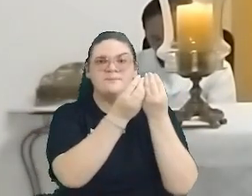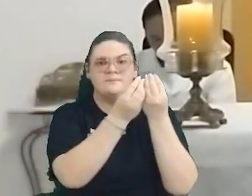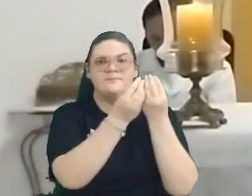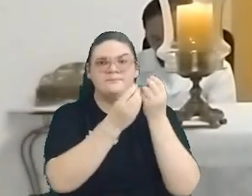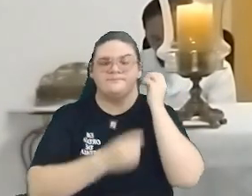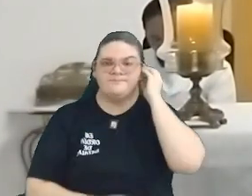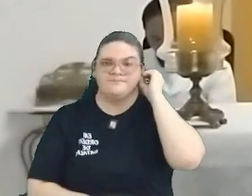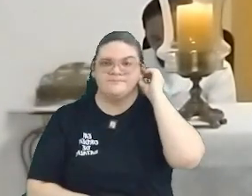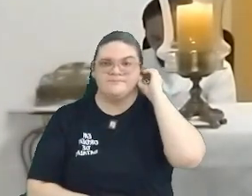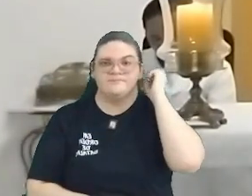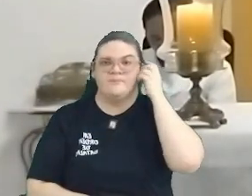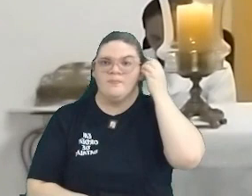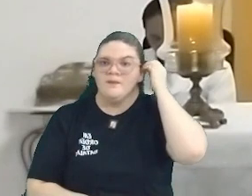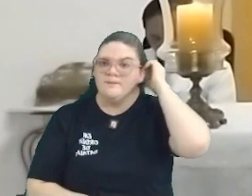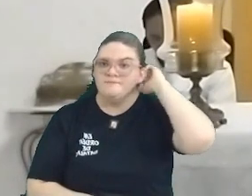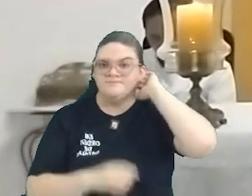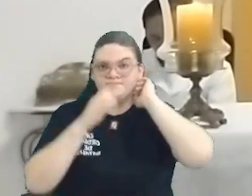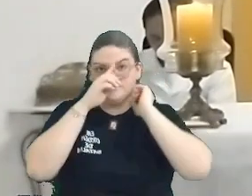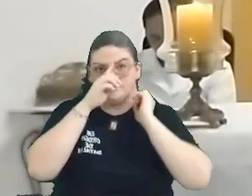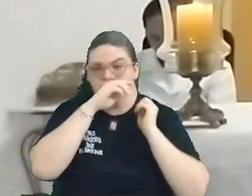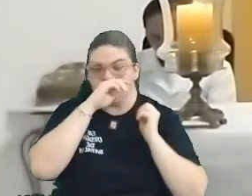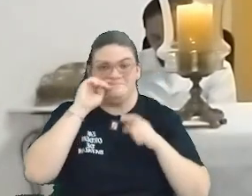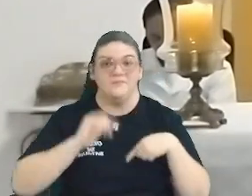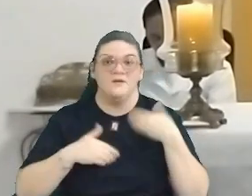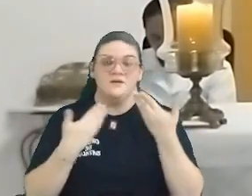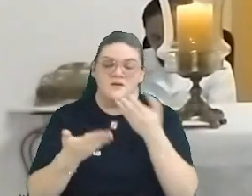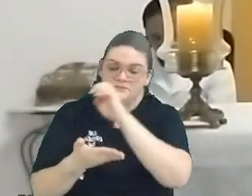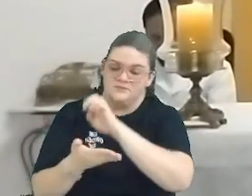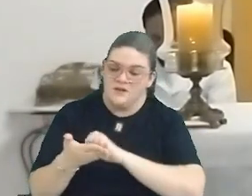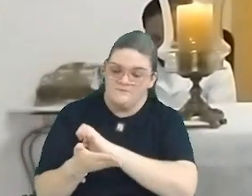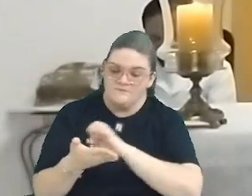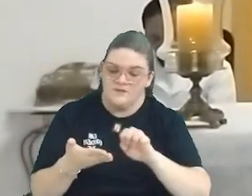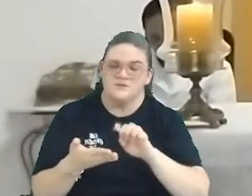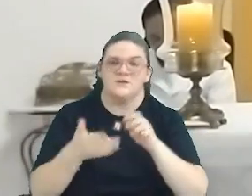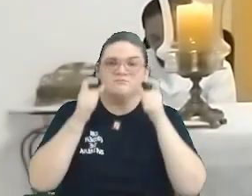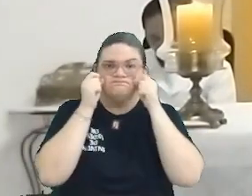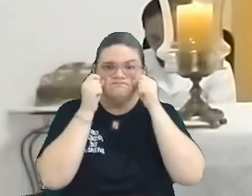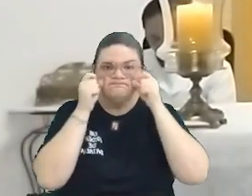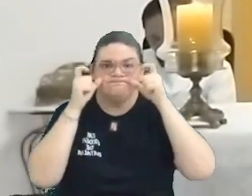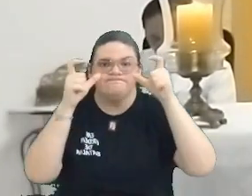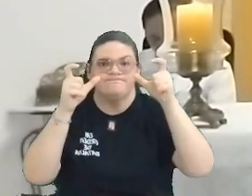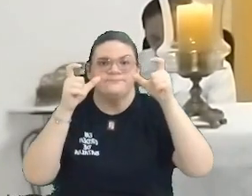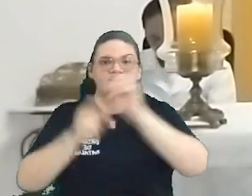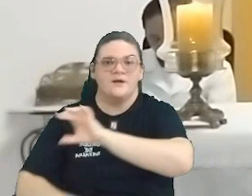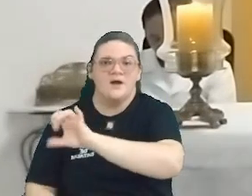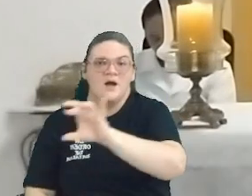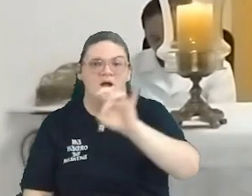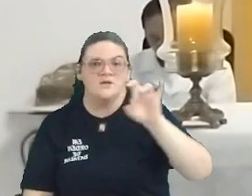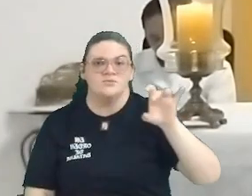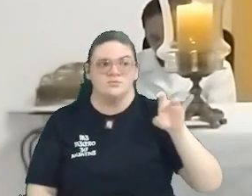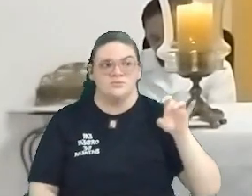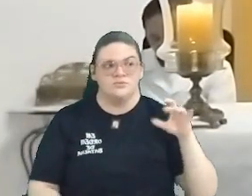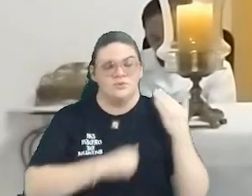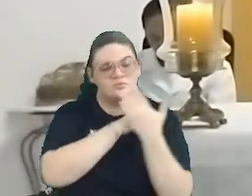Assim, irmãos e irmãs, que este evangelho desperte em cada um de nós também o zelo